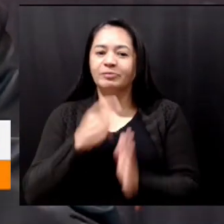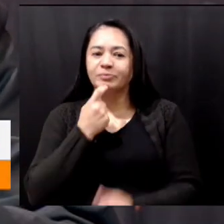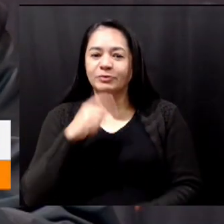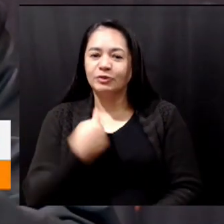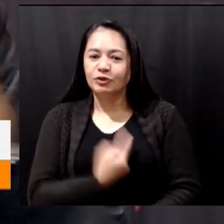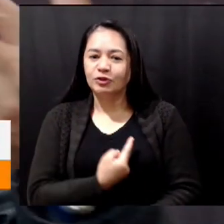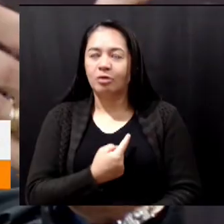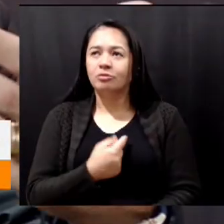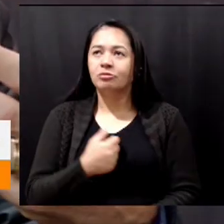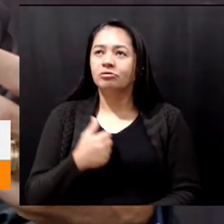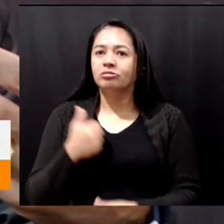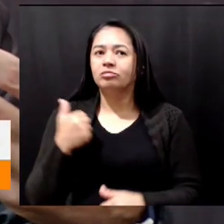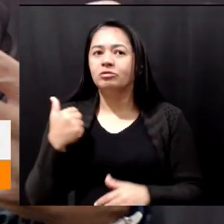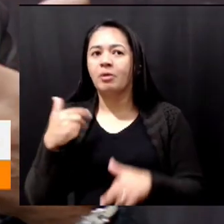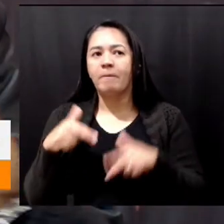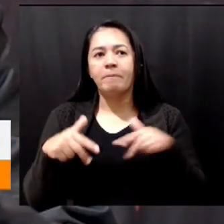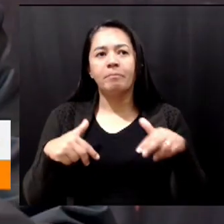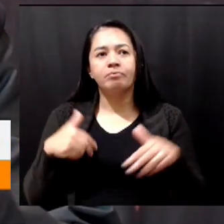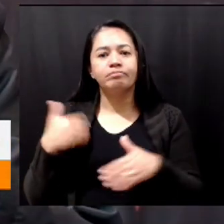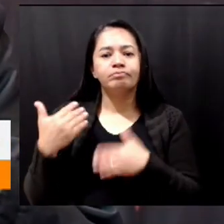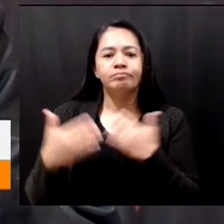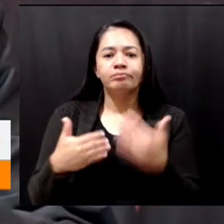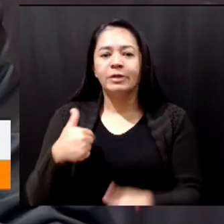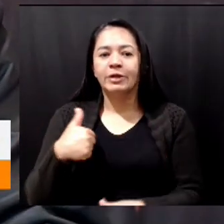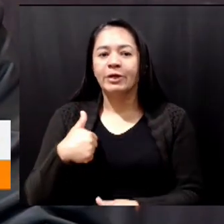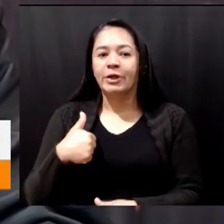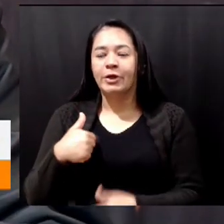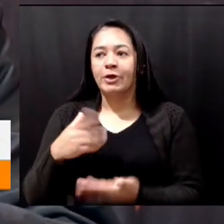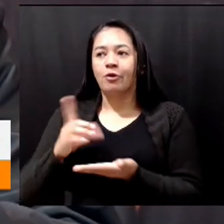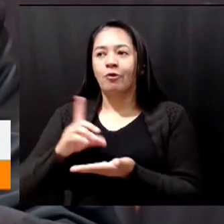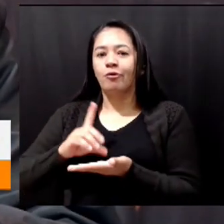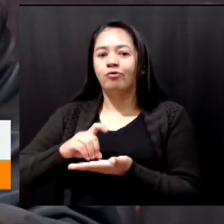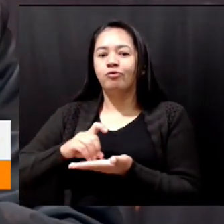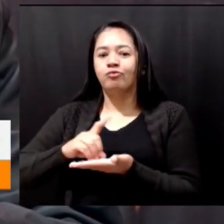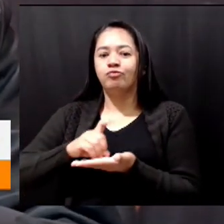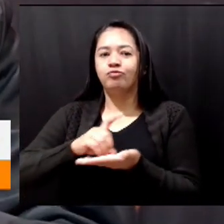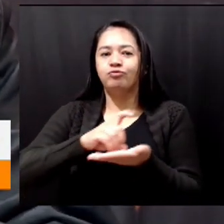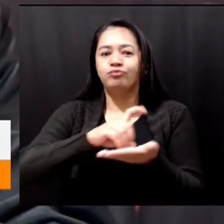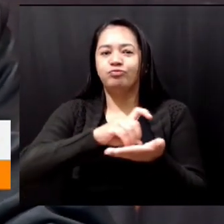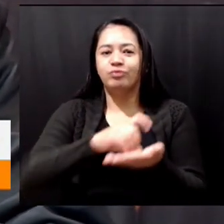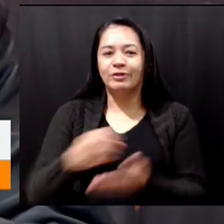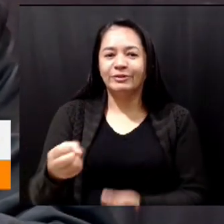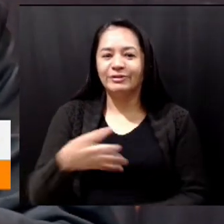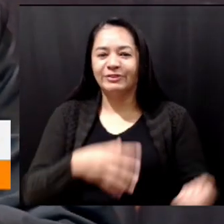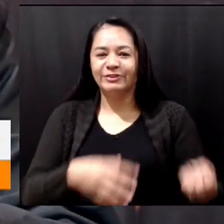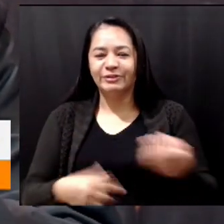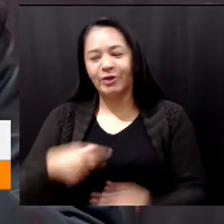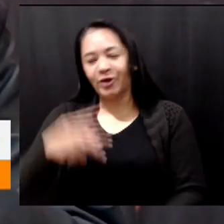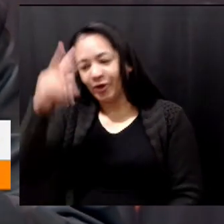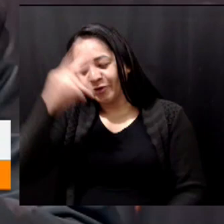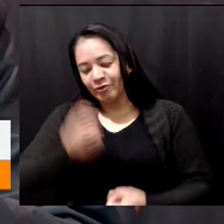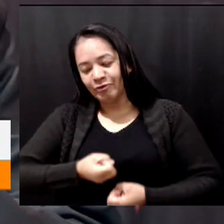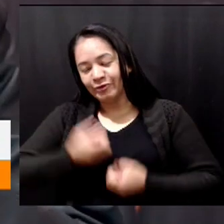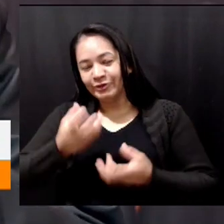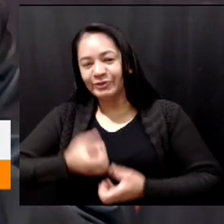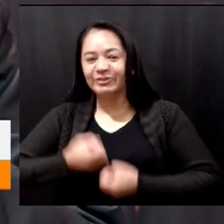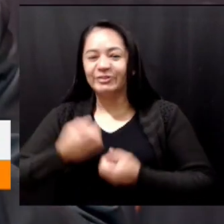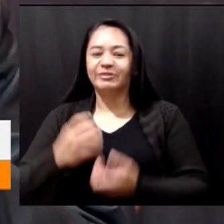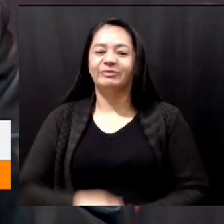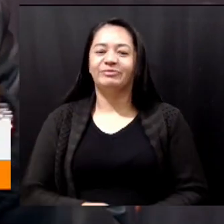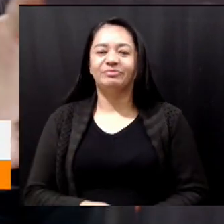mais adiante, eu como sou um dinossauro da inovação, eu conto história, né? Eu sou um aficionado por isso. Então o que a gente